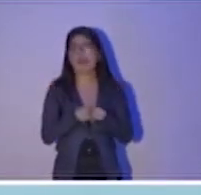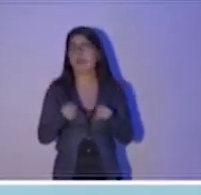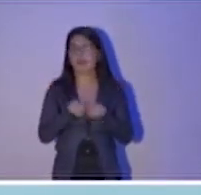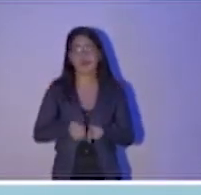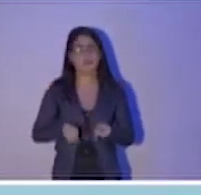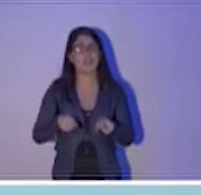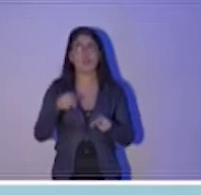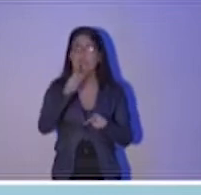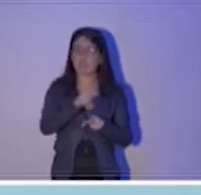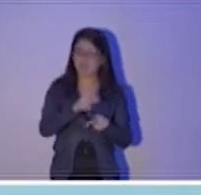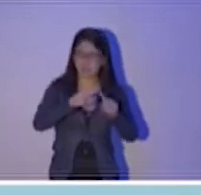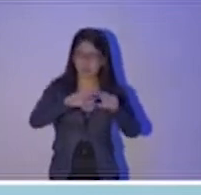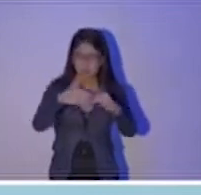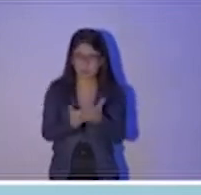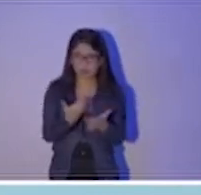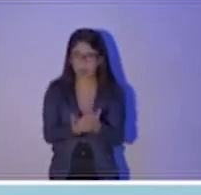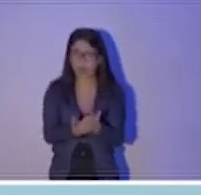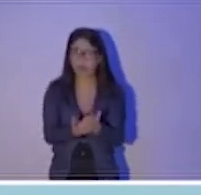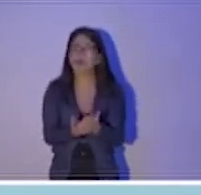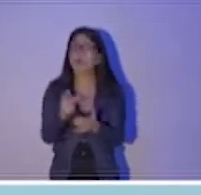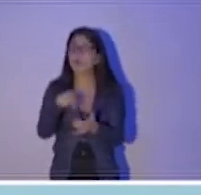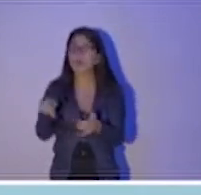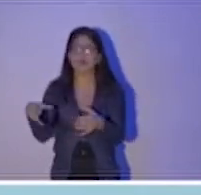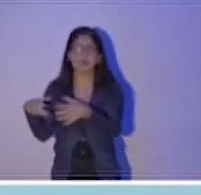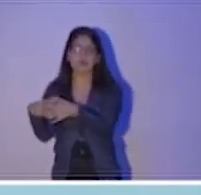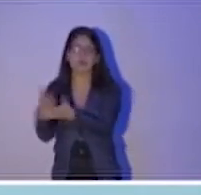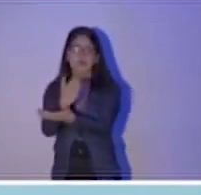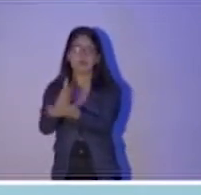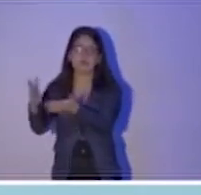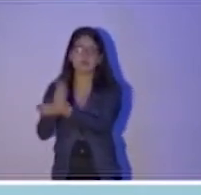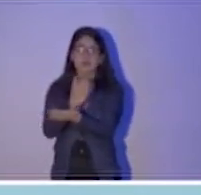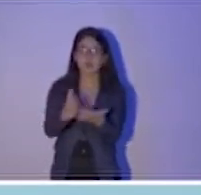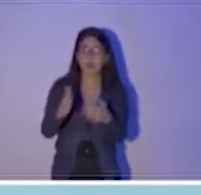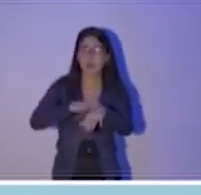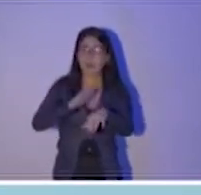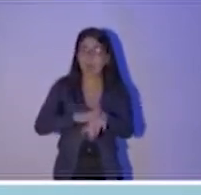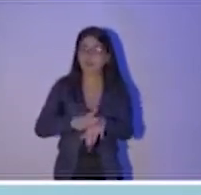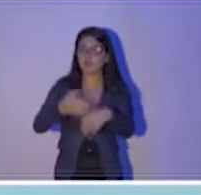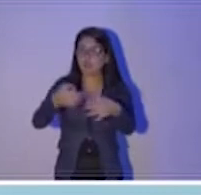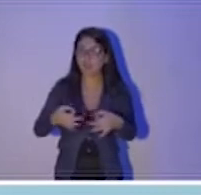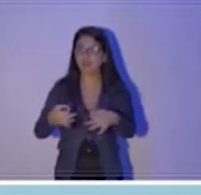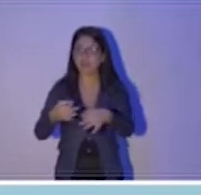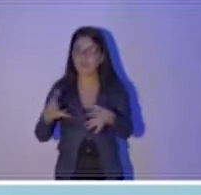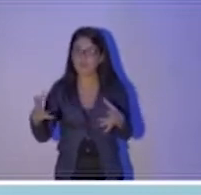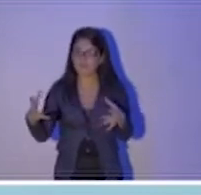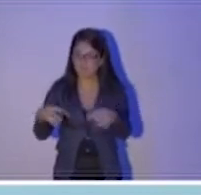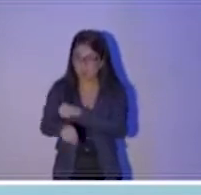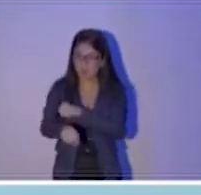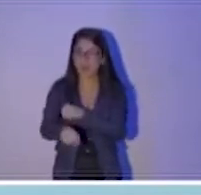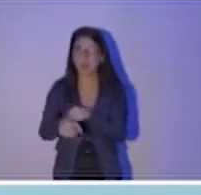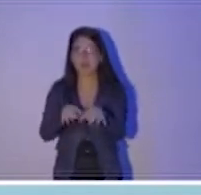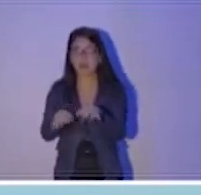mesmo ano também se falam muito pouco ou não tem momentos de formação e planejamento conjunto,